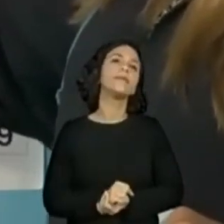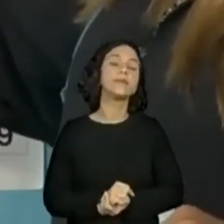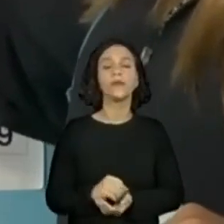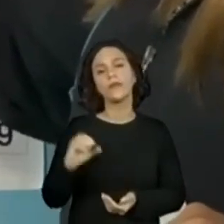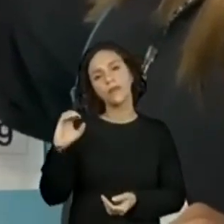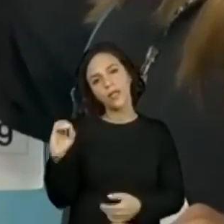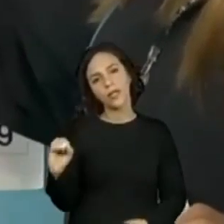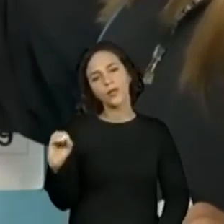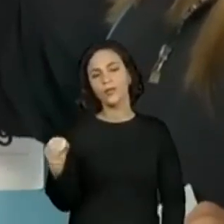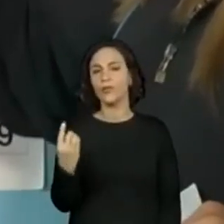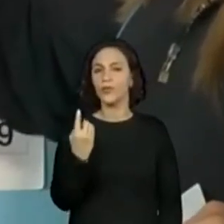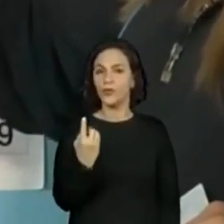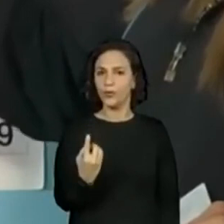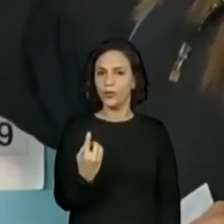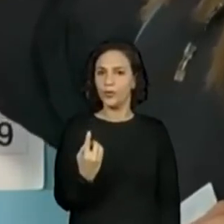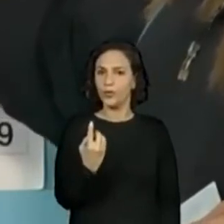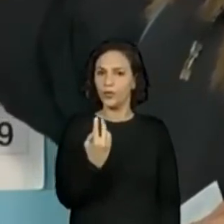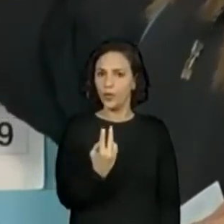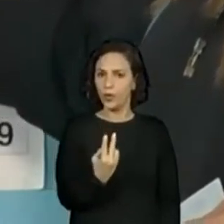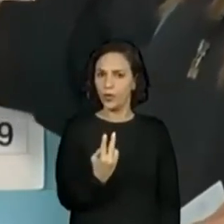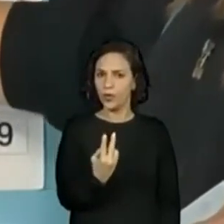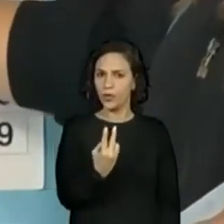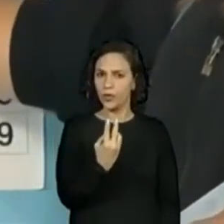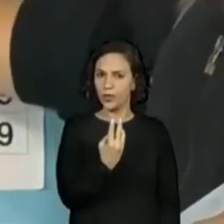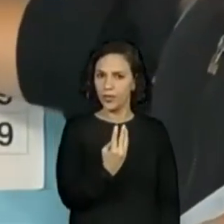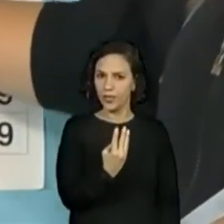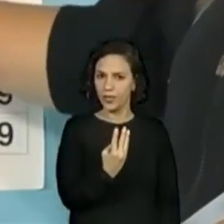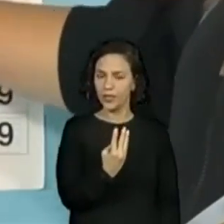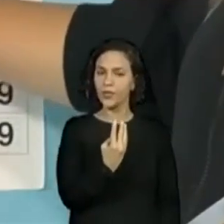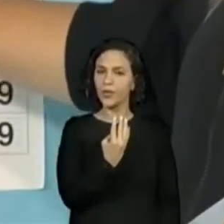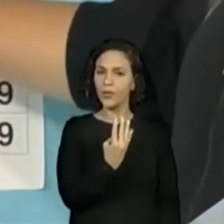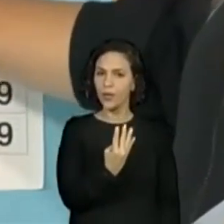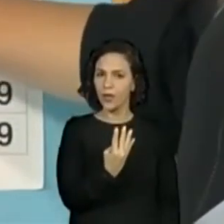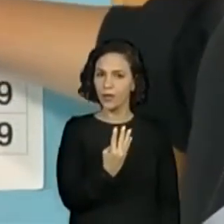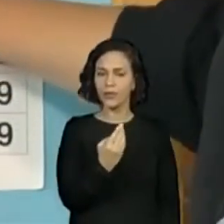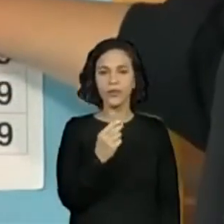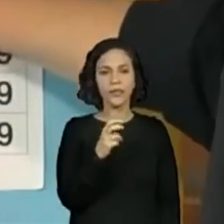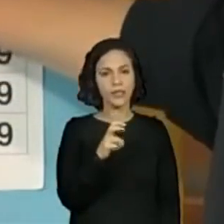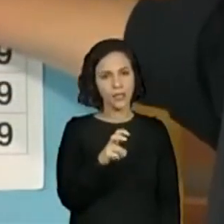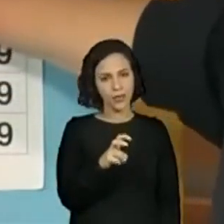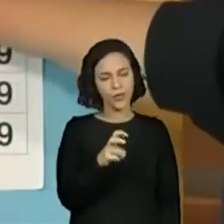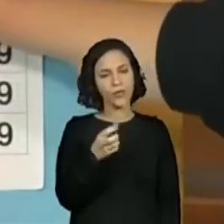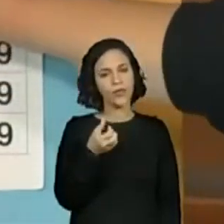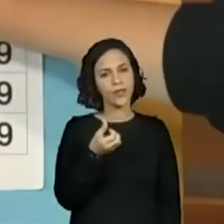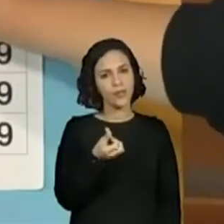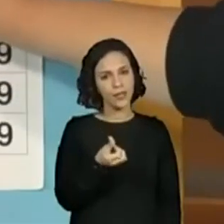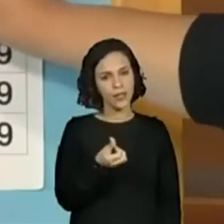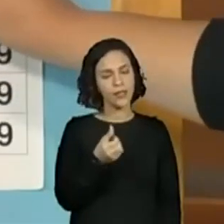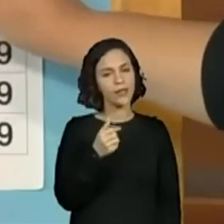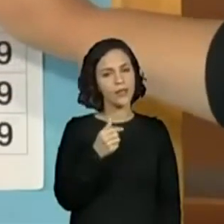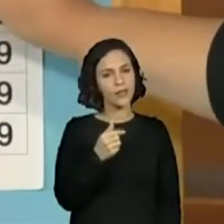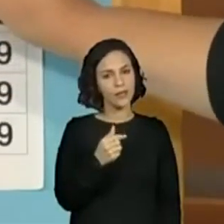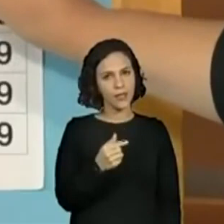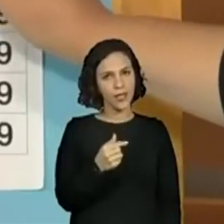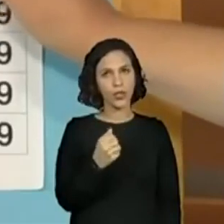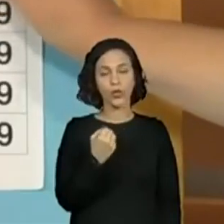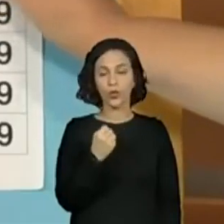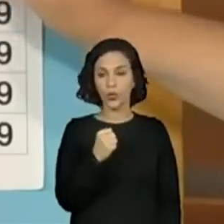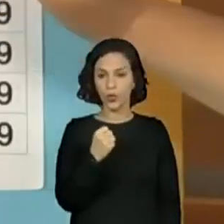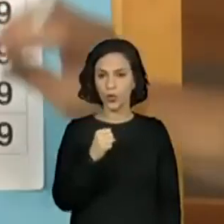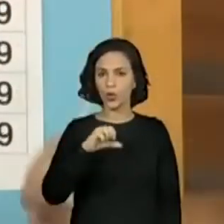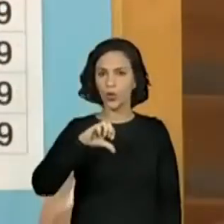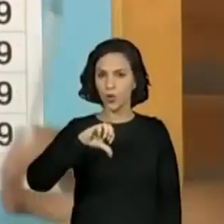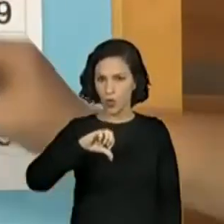eu tenho aqui o 0, 1, 2, 3, 4, 5... 6, 7,